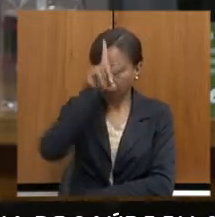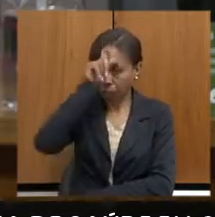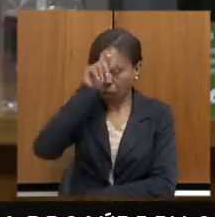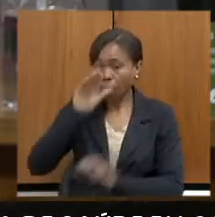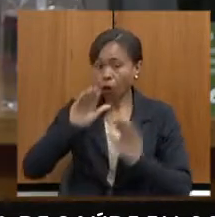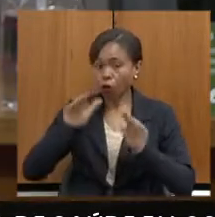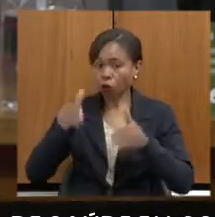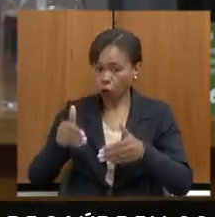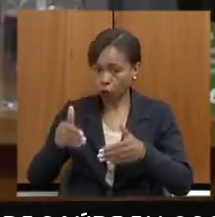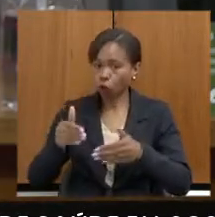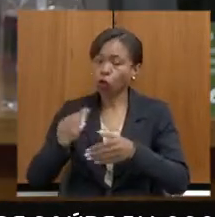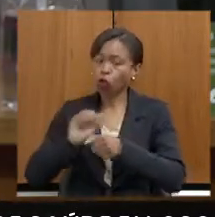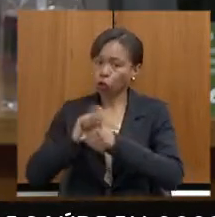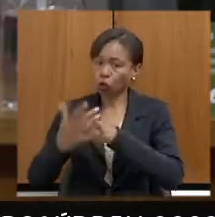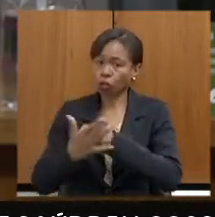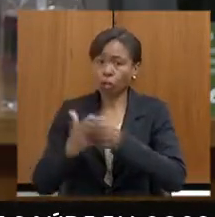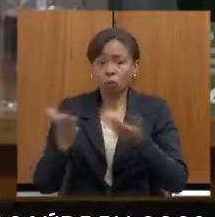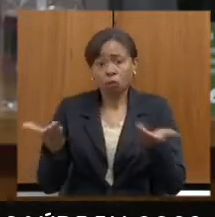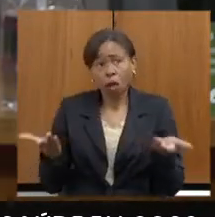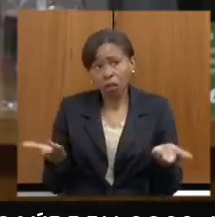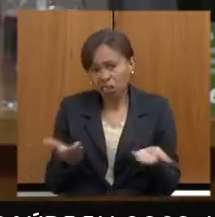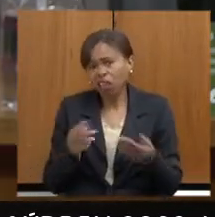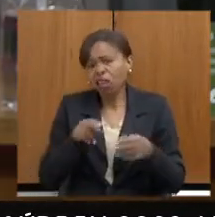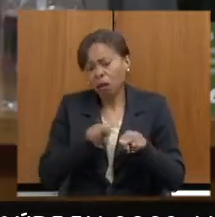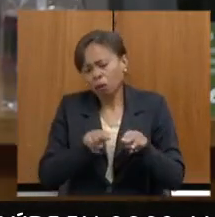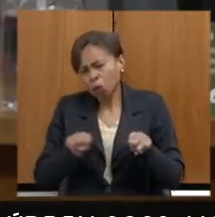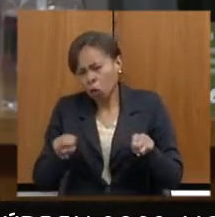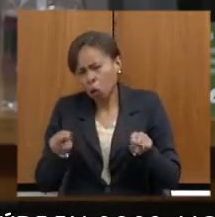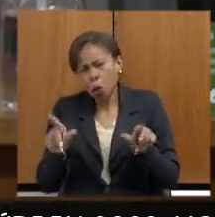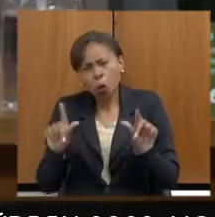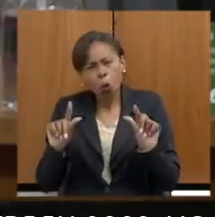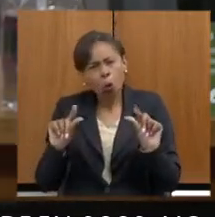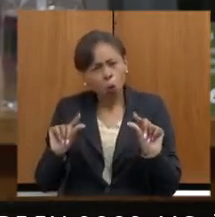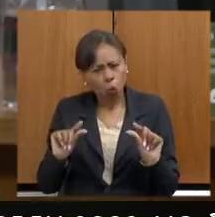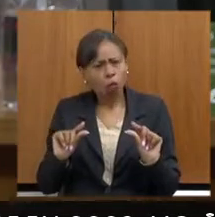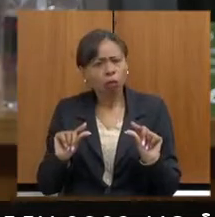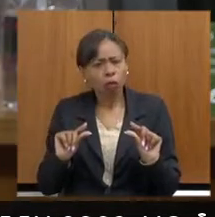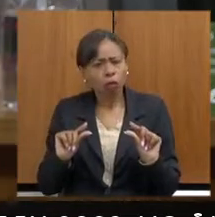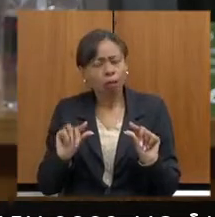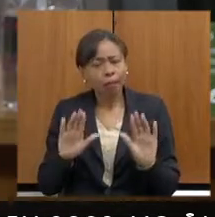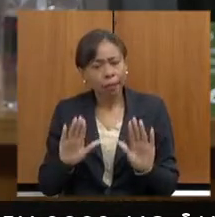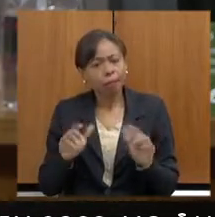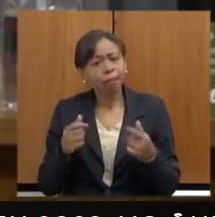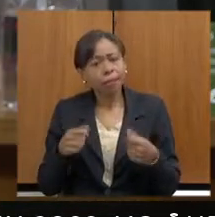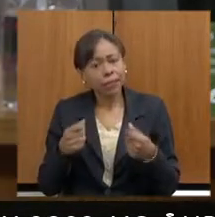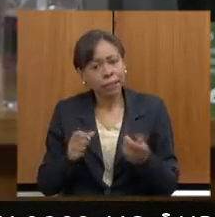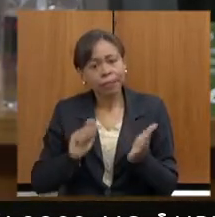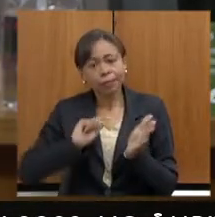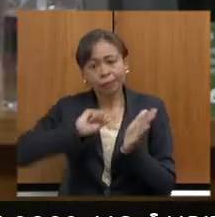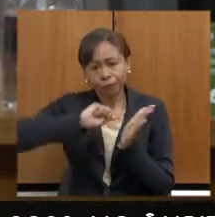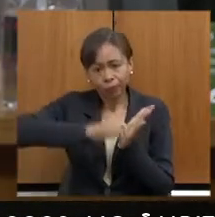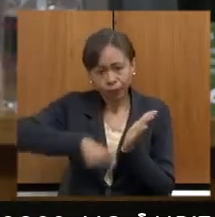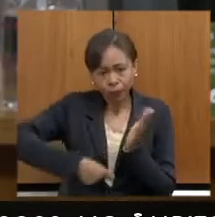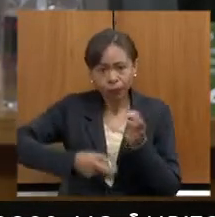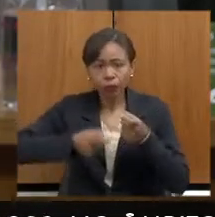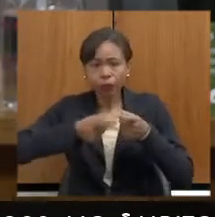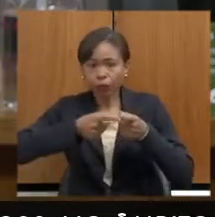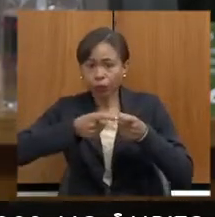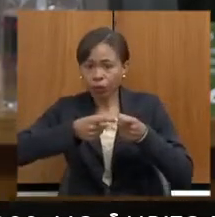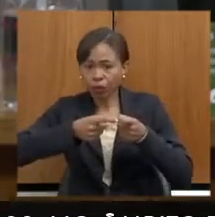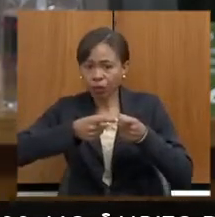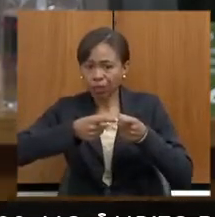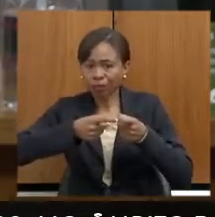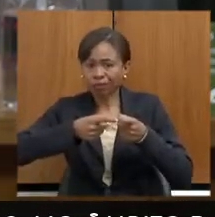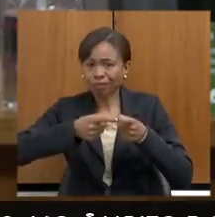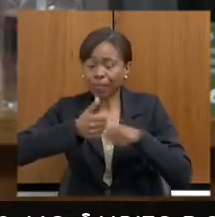que a proporção de internação é baixa e a gente precisa contratar médico contratar as equipes não é